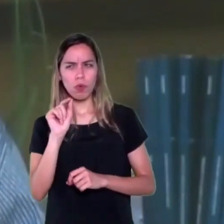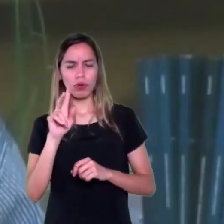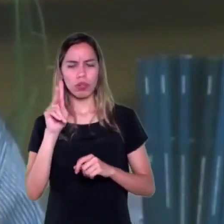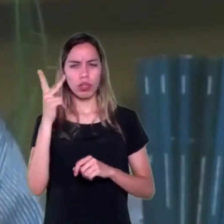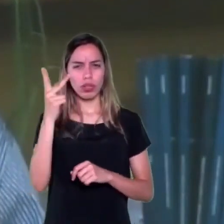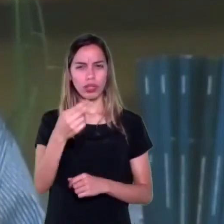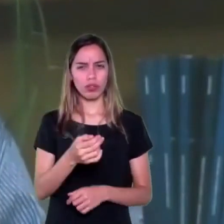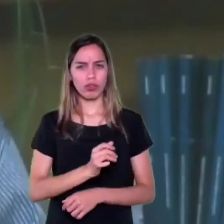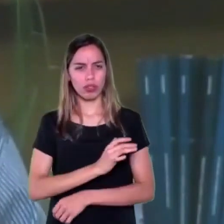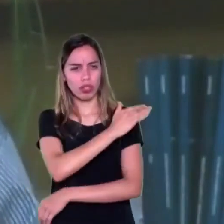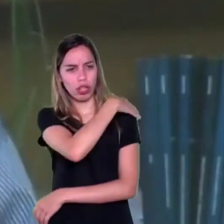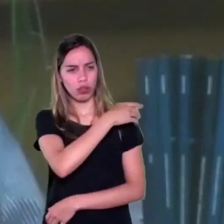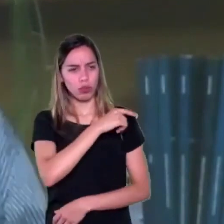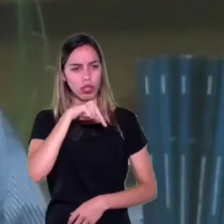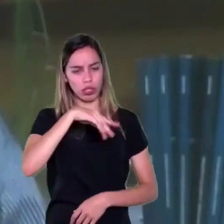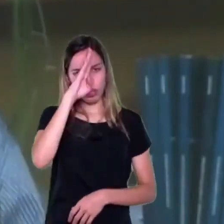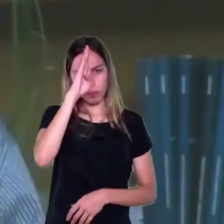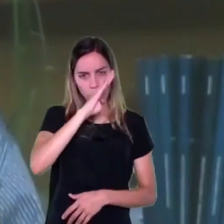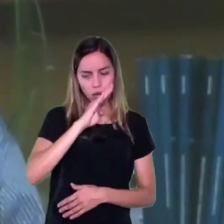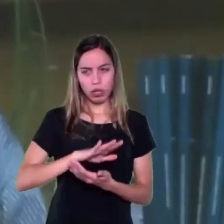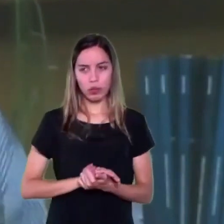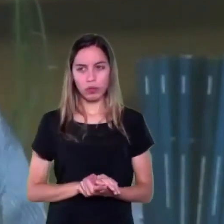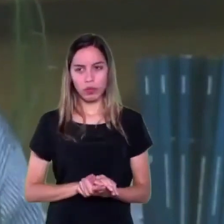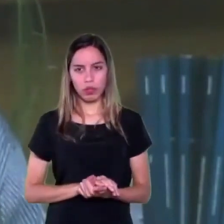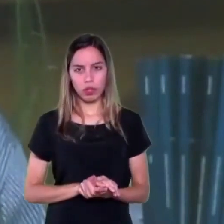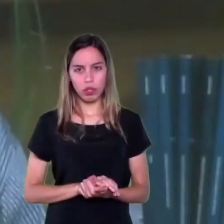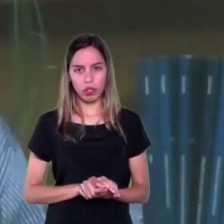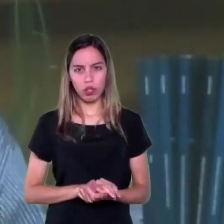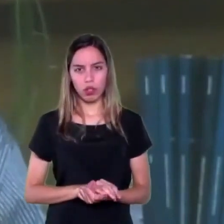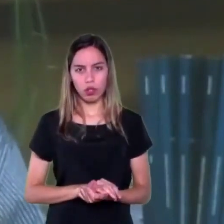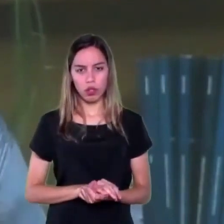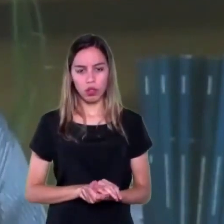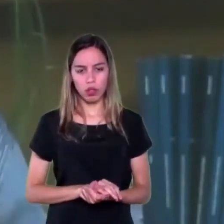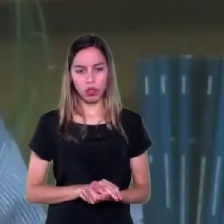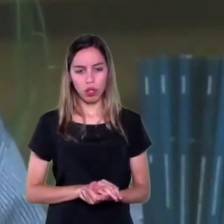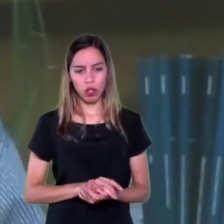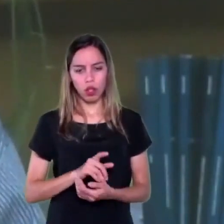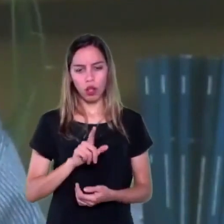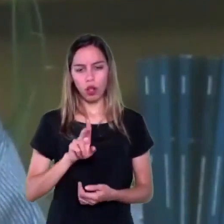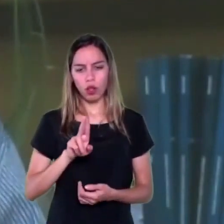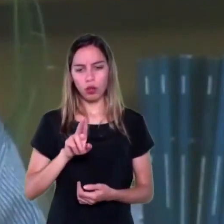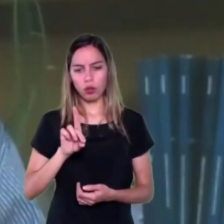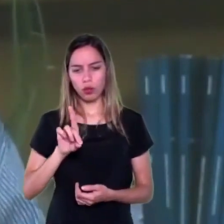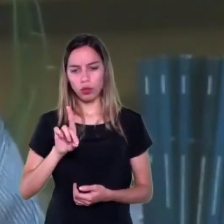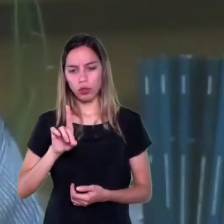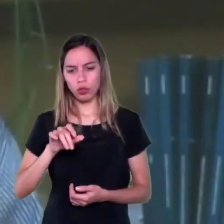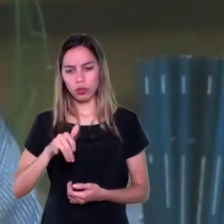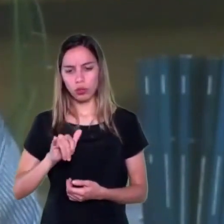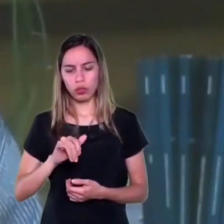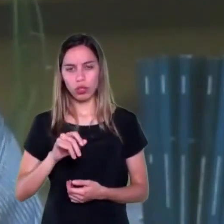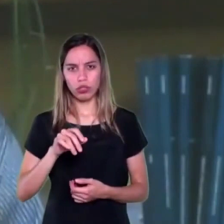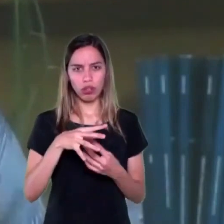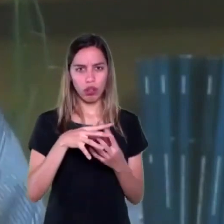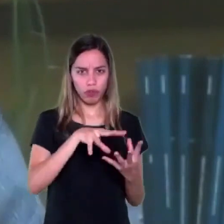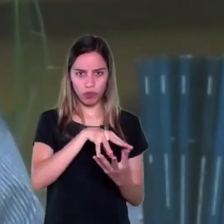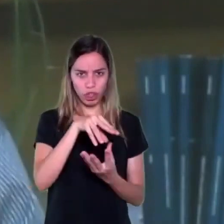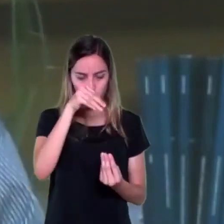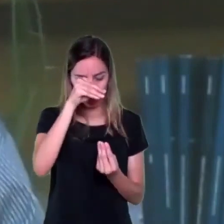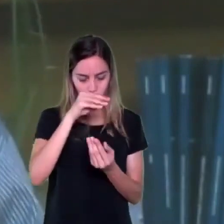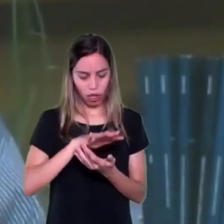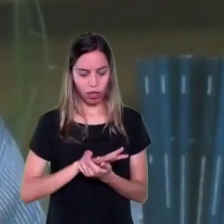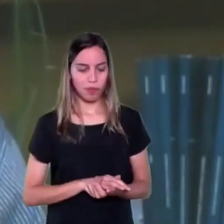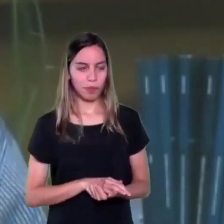Brasil, Pluft o Fantasminha, levamos várias vezes, entre outros espetáculos.